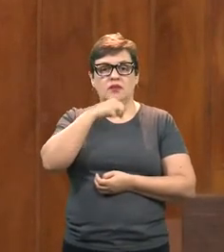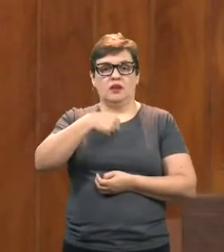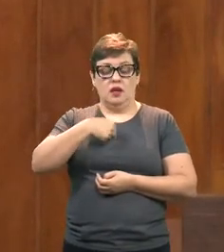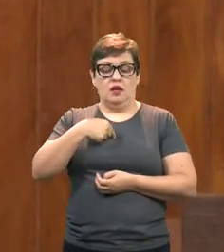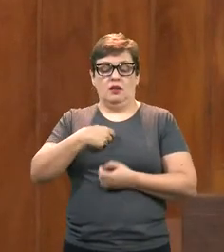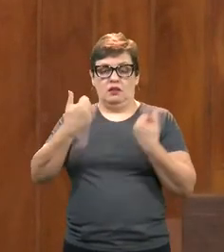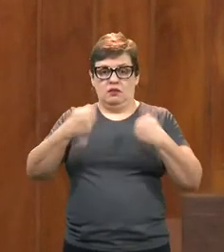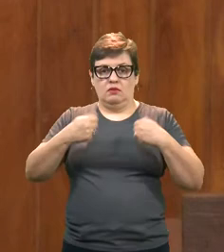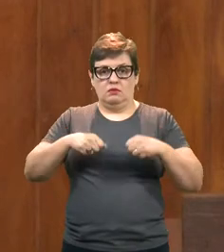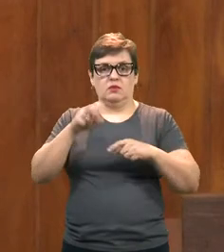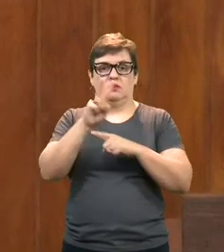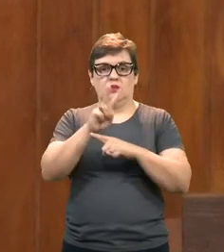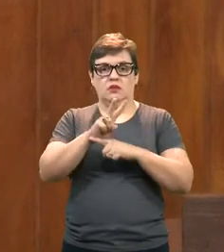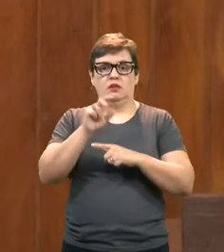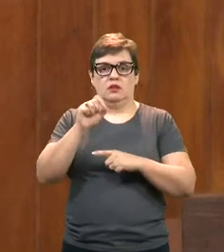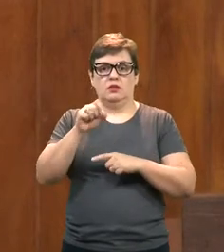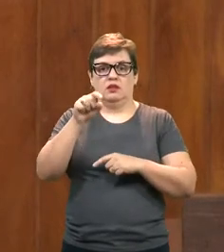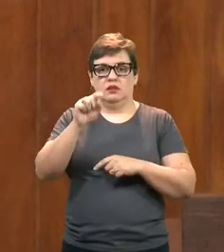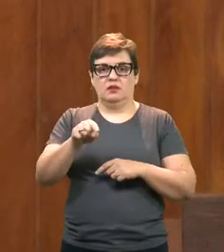por um anônimo na internet,